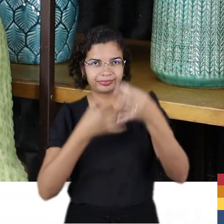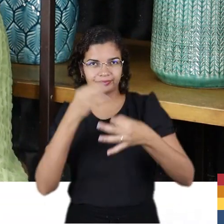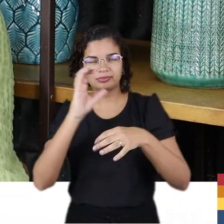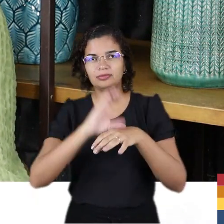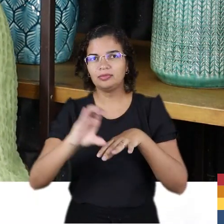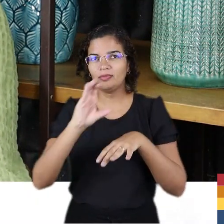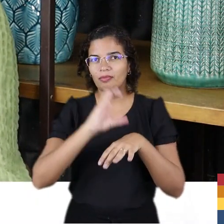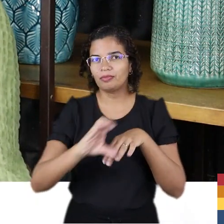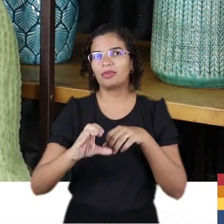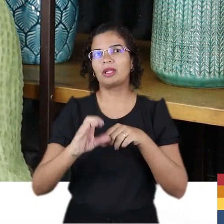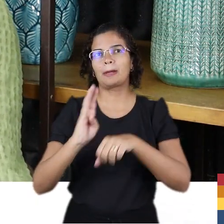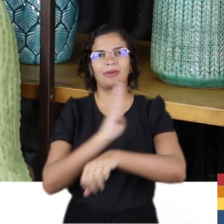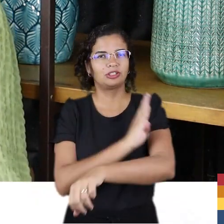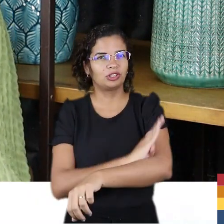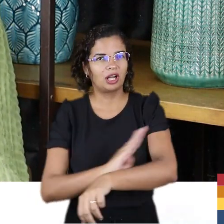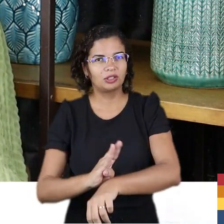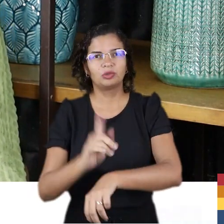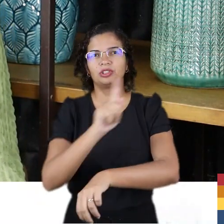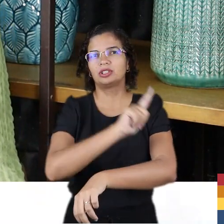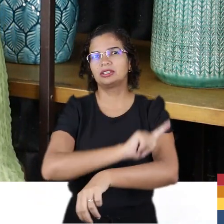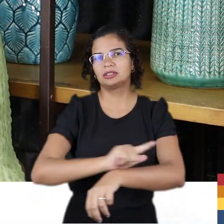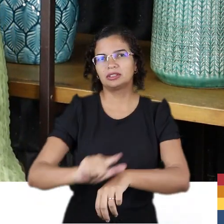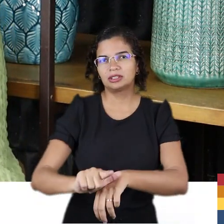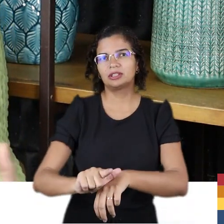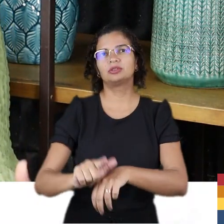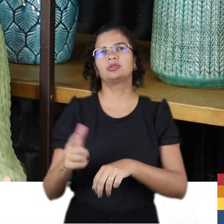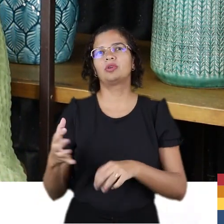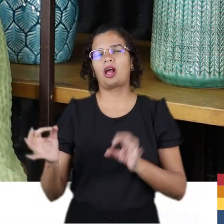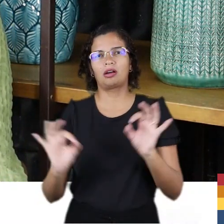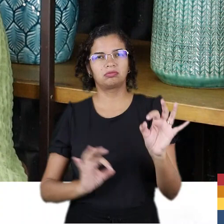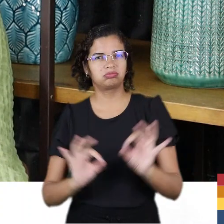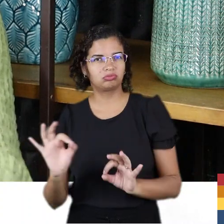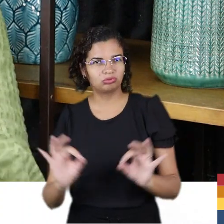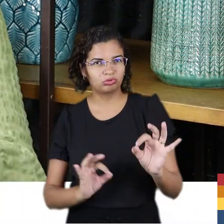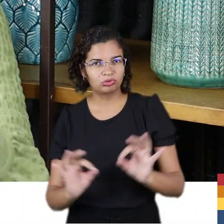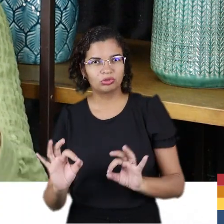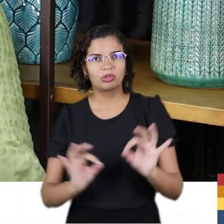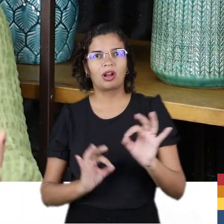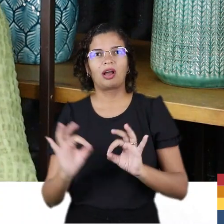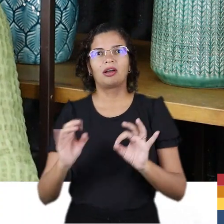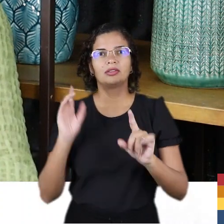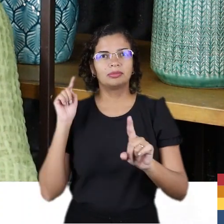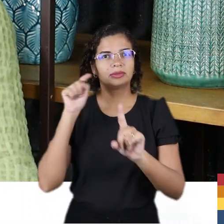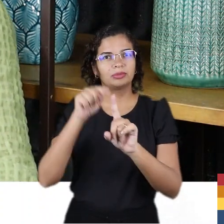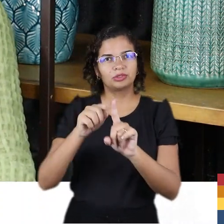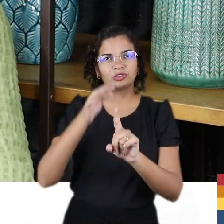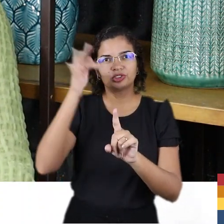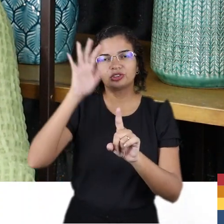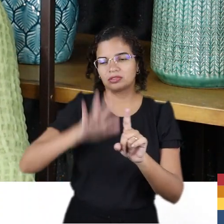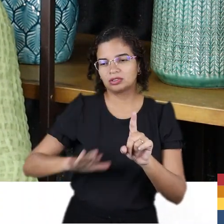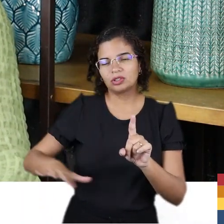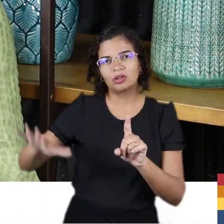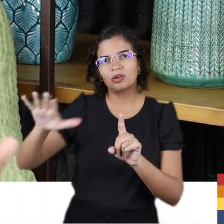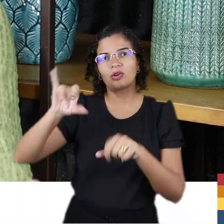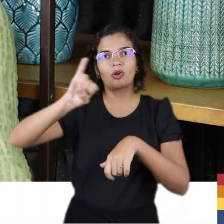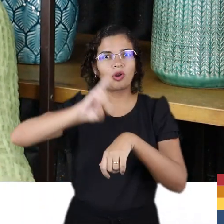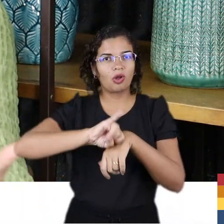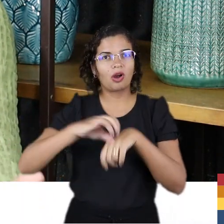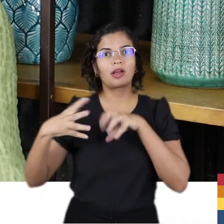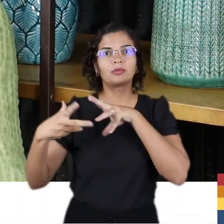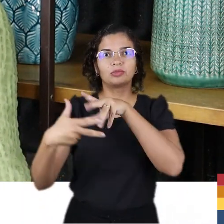articulado isso numa perspectiva local, regional e mundial, tratando de todas as perspectivas